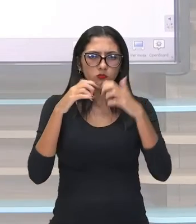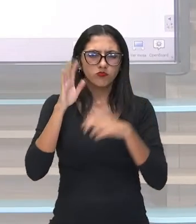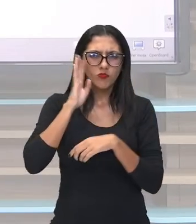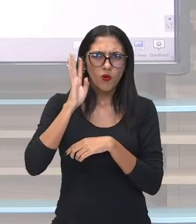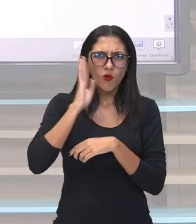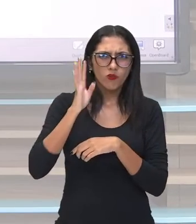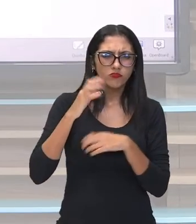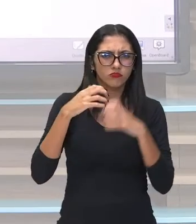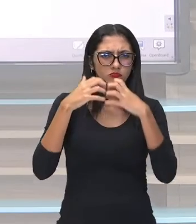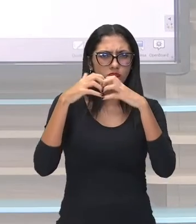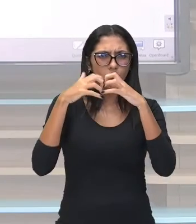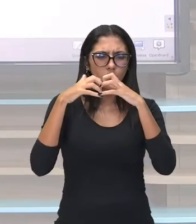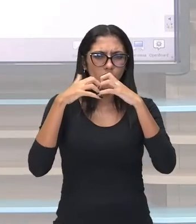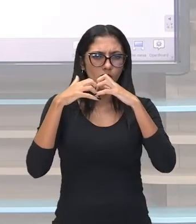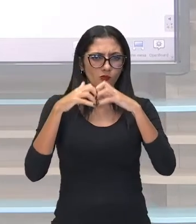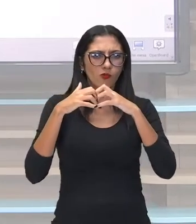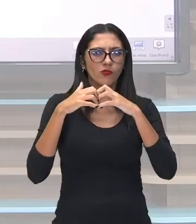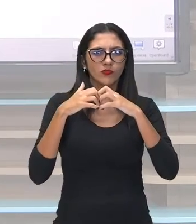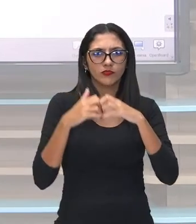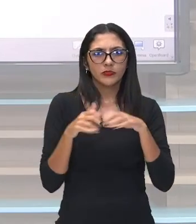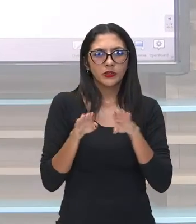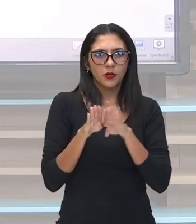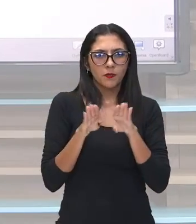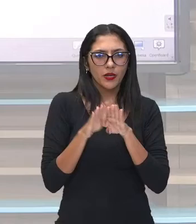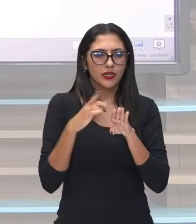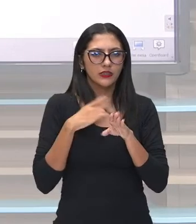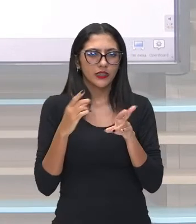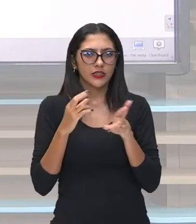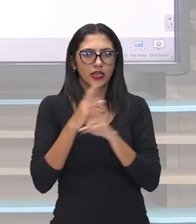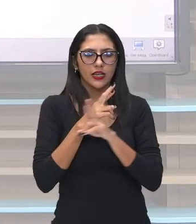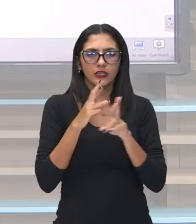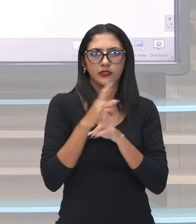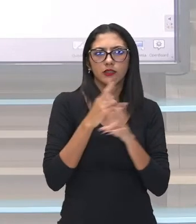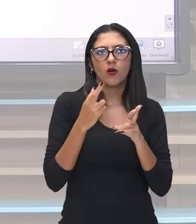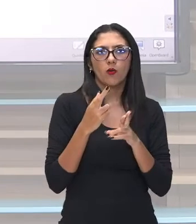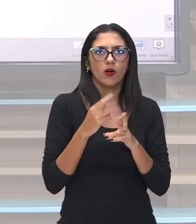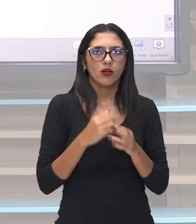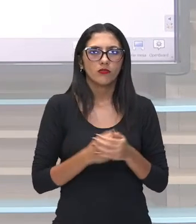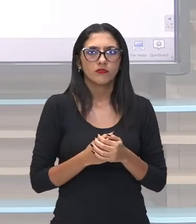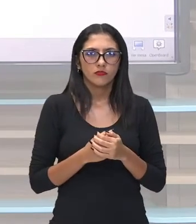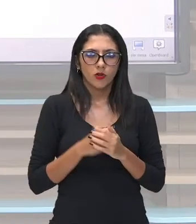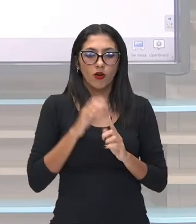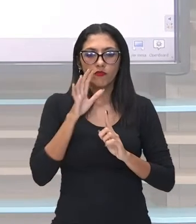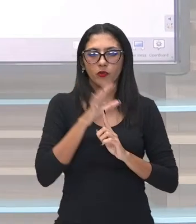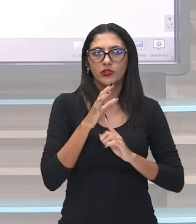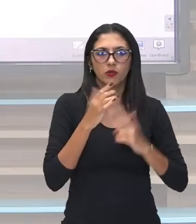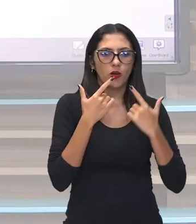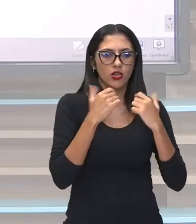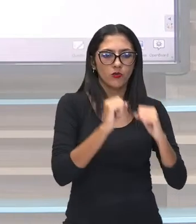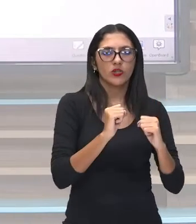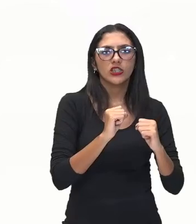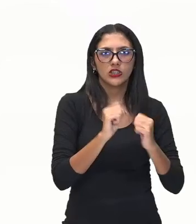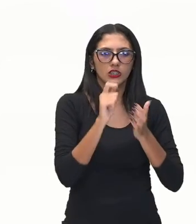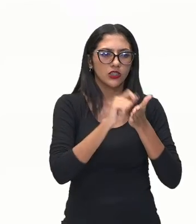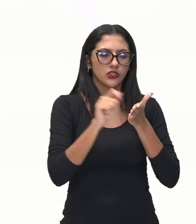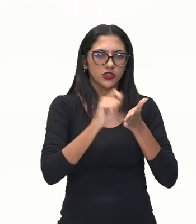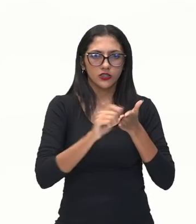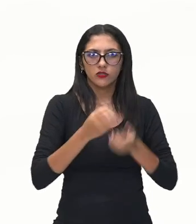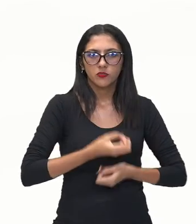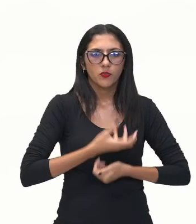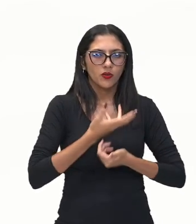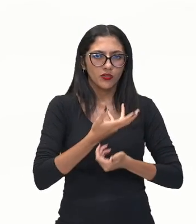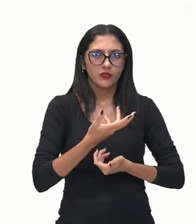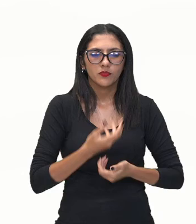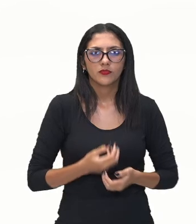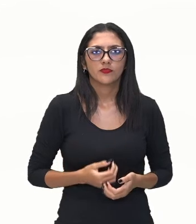também na parte linguística do texto. Né? Então, veja só, eu fico louco.